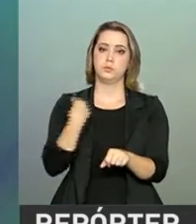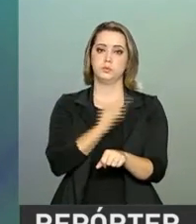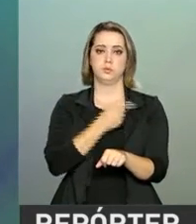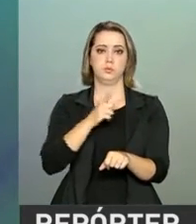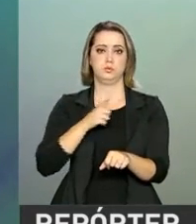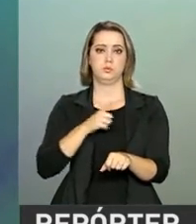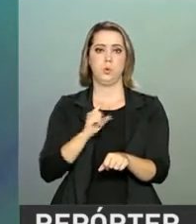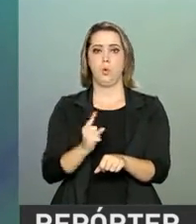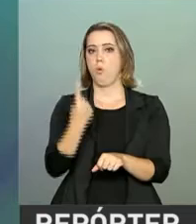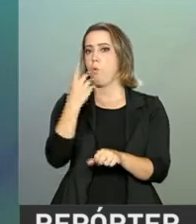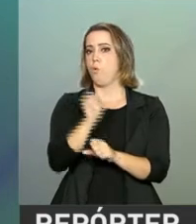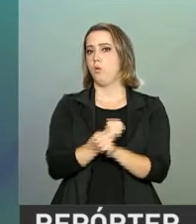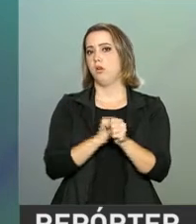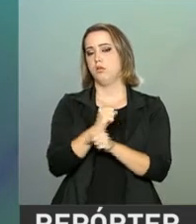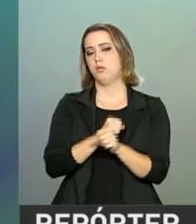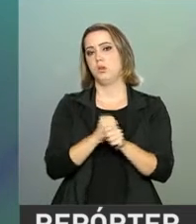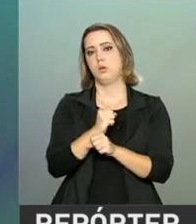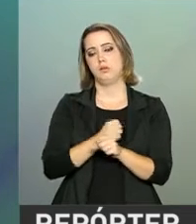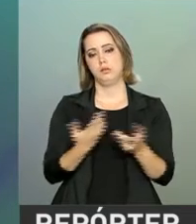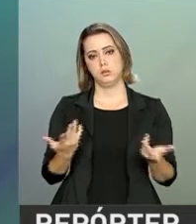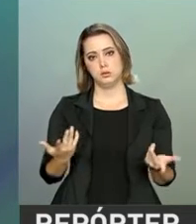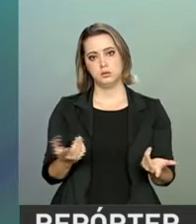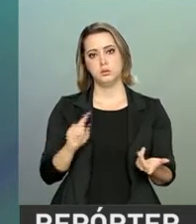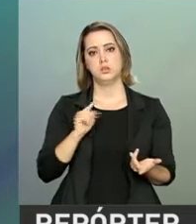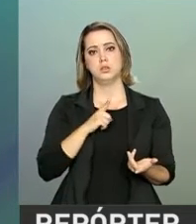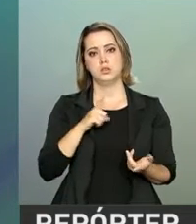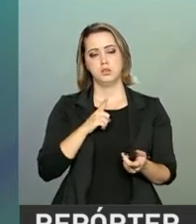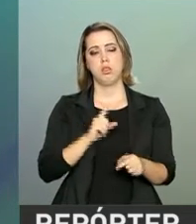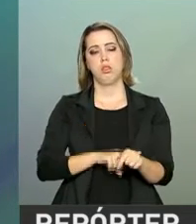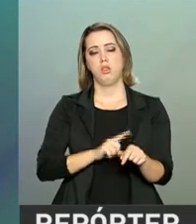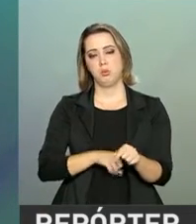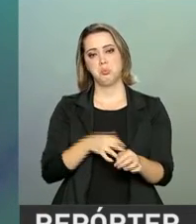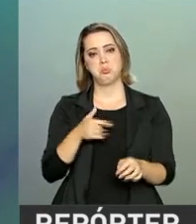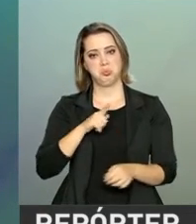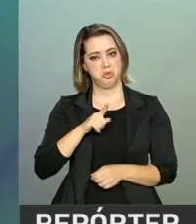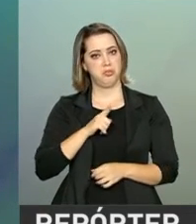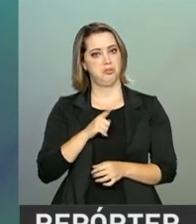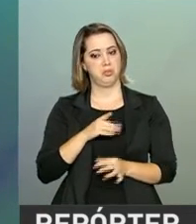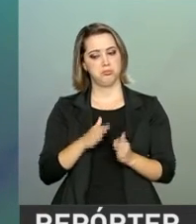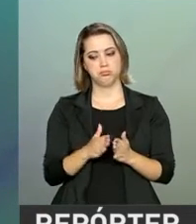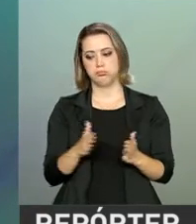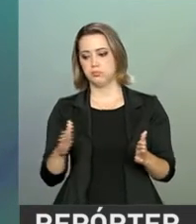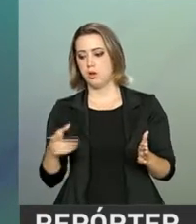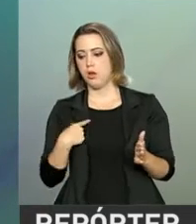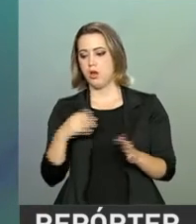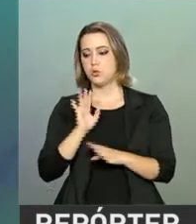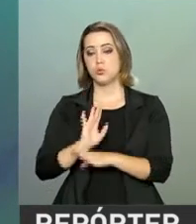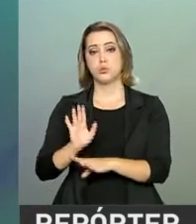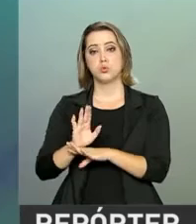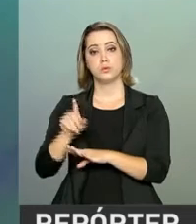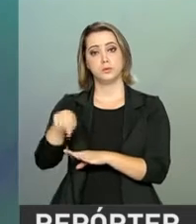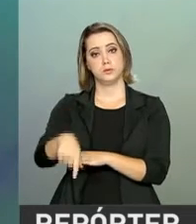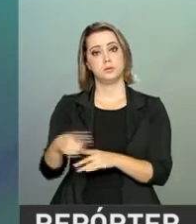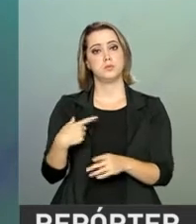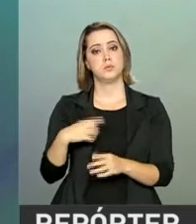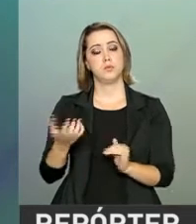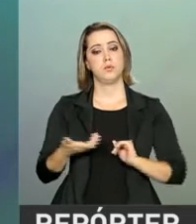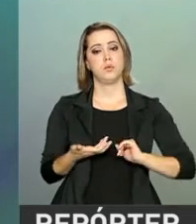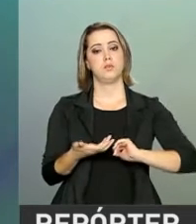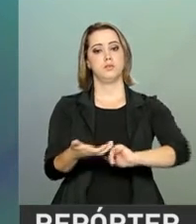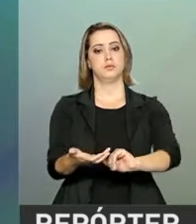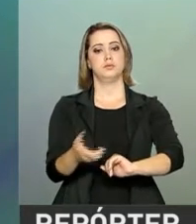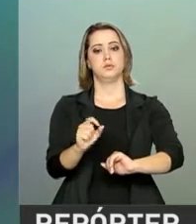um ano e dez meses esse tempo houver nós queremos caminhar ainda pra juntar o congresso